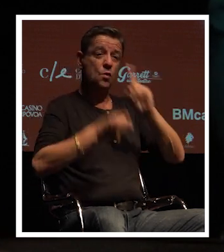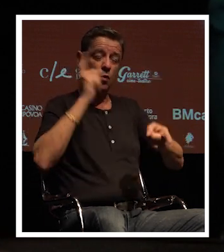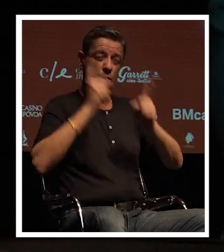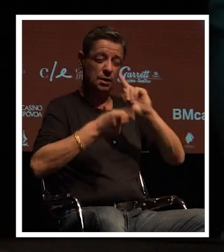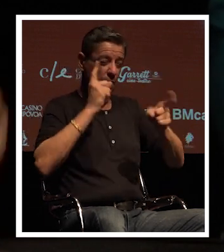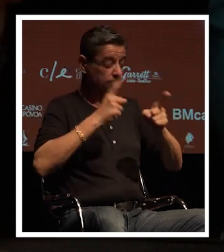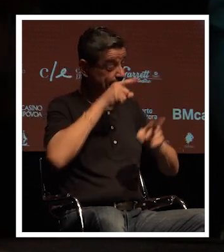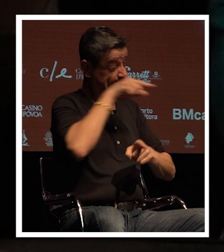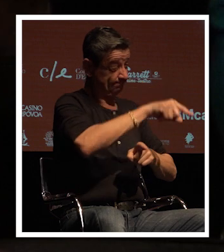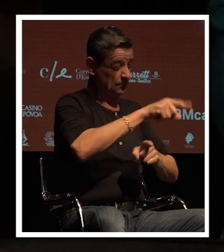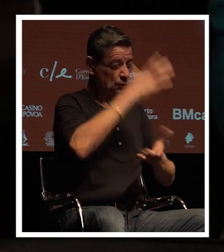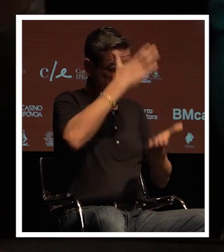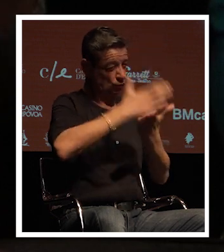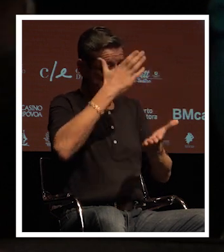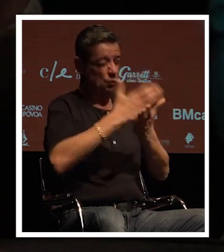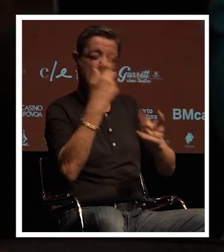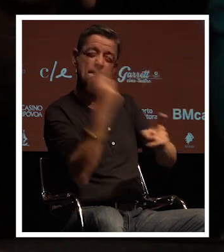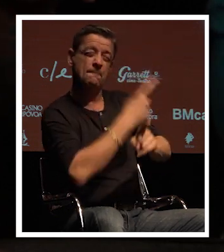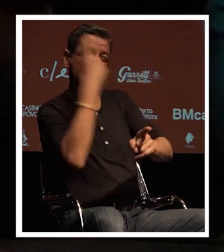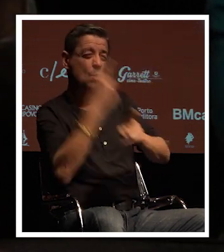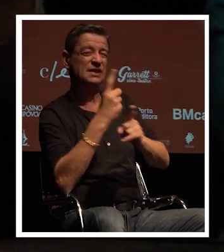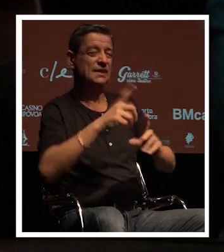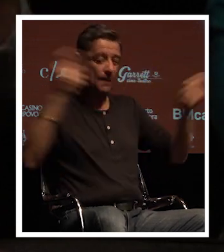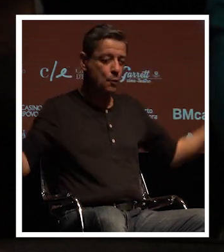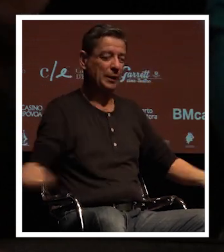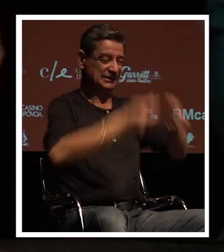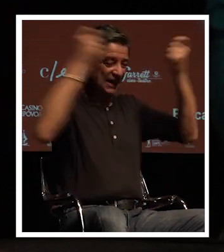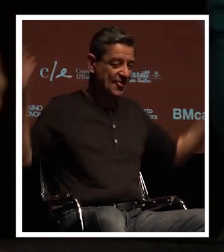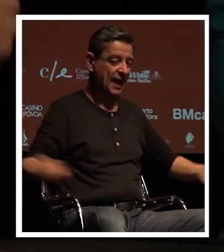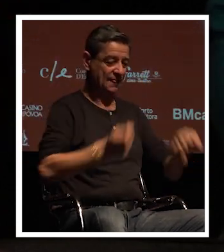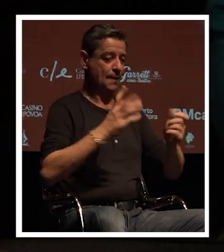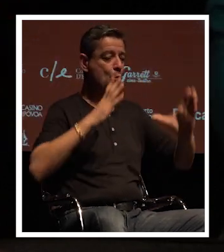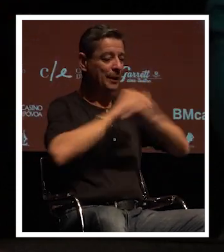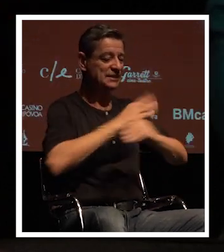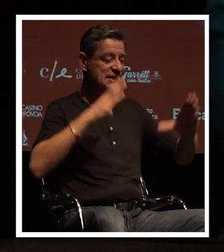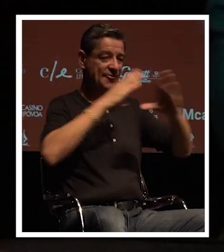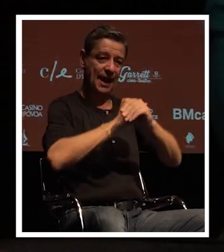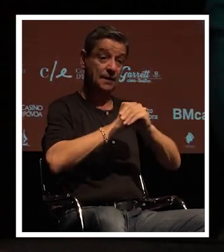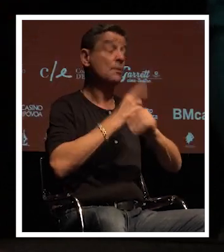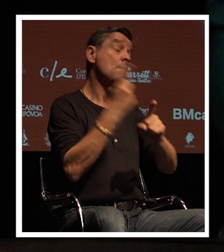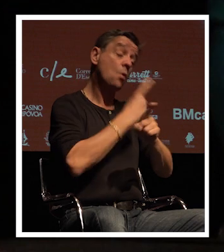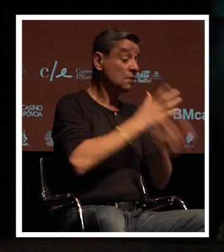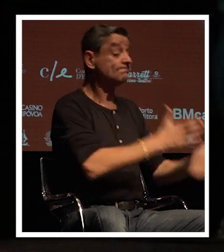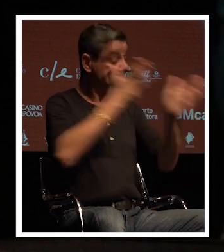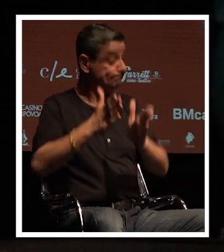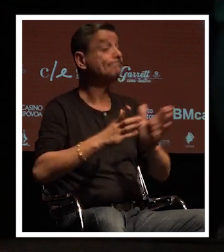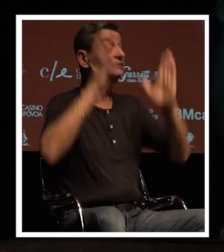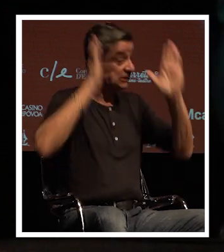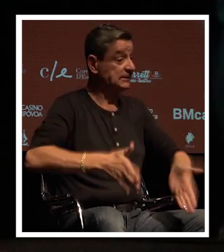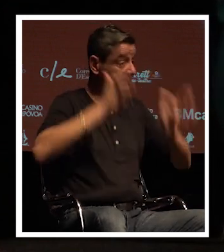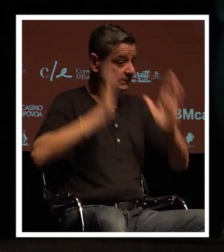slogan deixaria de ser só um slogan uma coisa publicitária ou uma coisa mas para passar a ser uma coisa necessária e nós